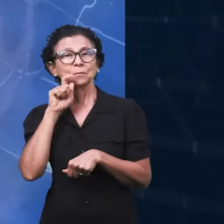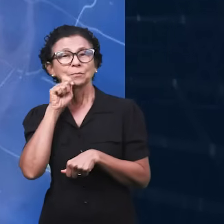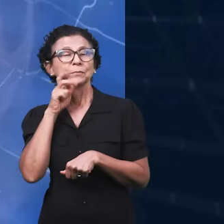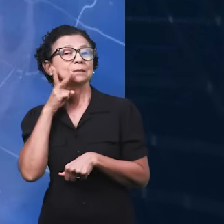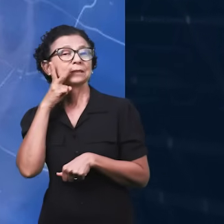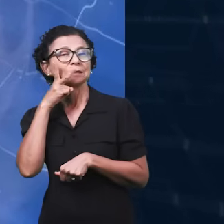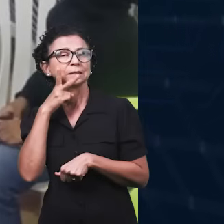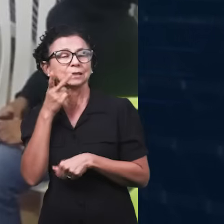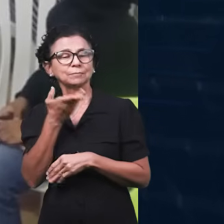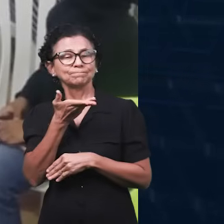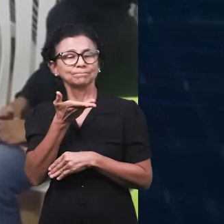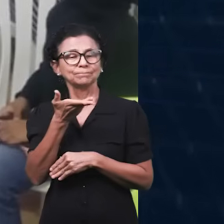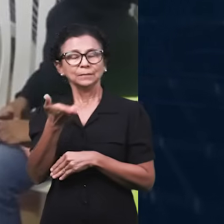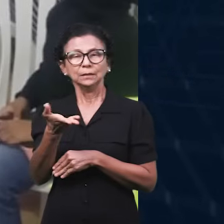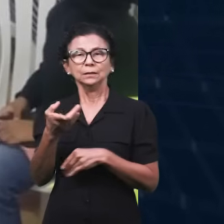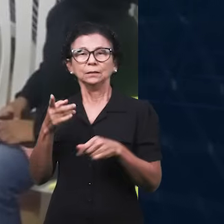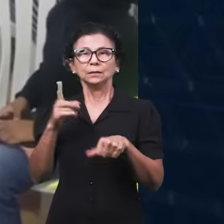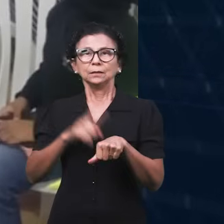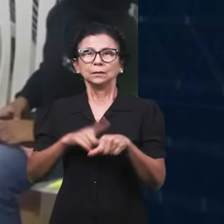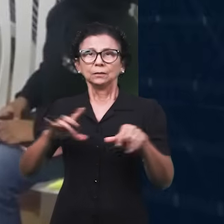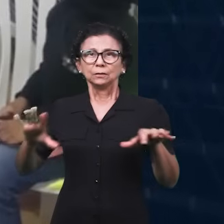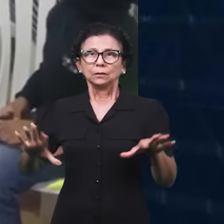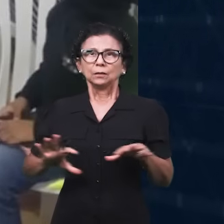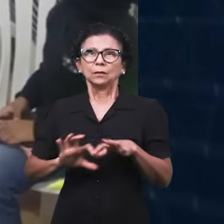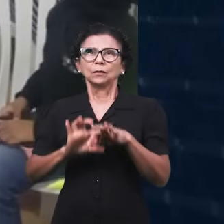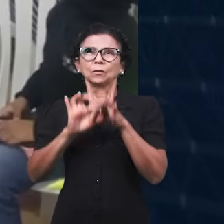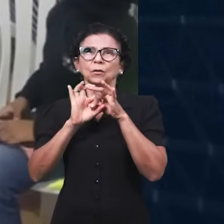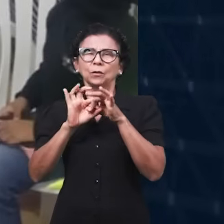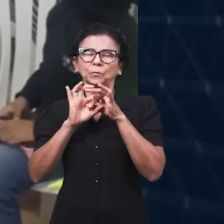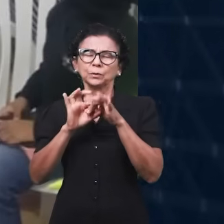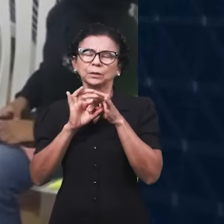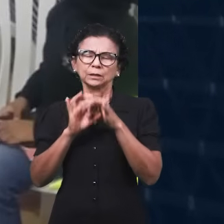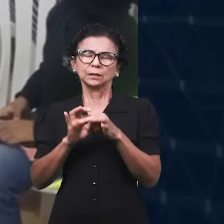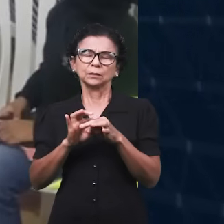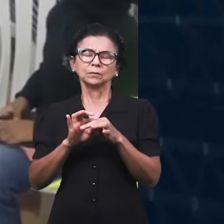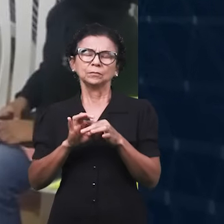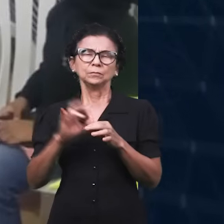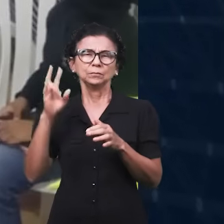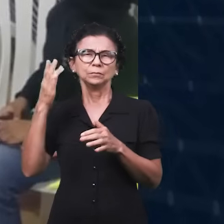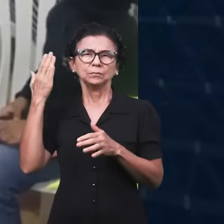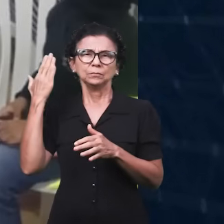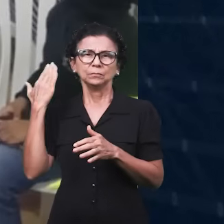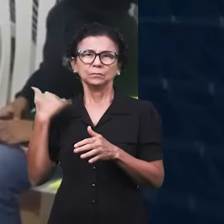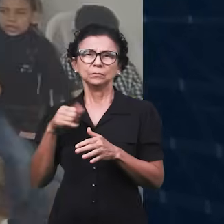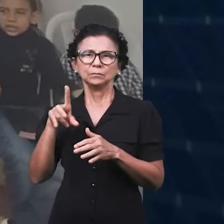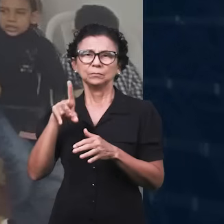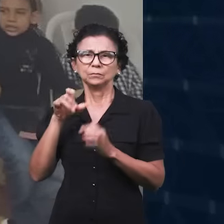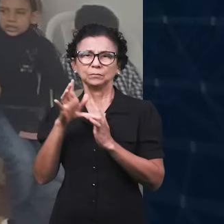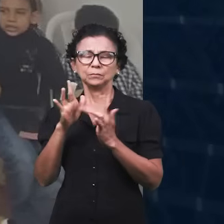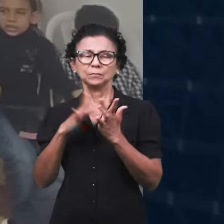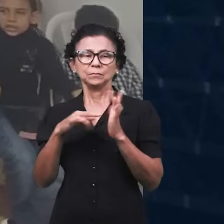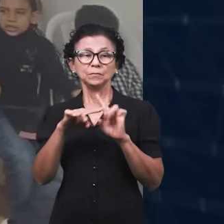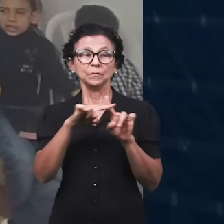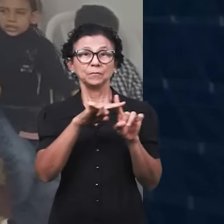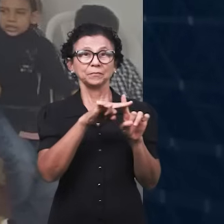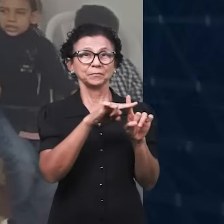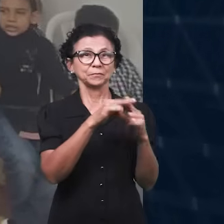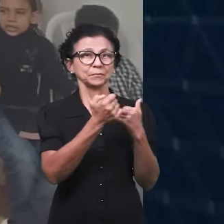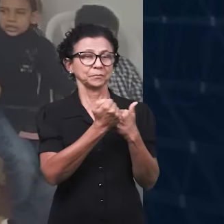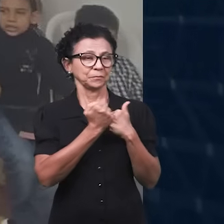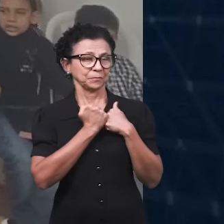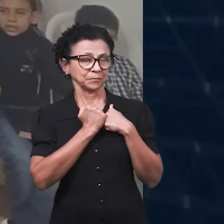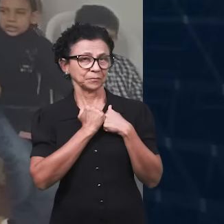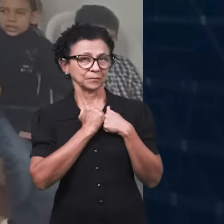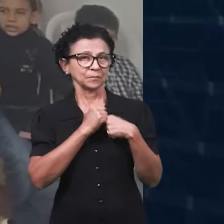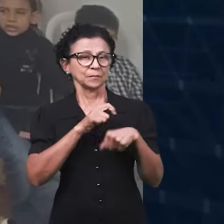comunhão para recordar o sacrifício de Jesus e renovar seu compromisso com Ele. A experiência foi de grande bênção